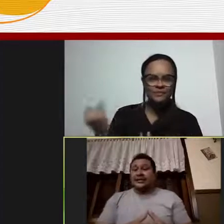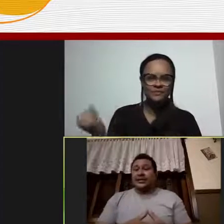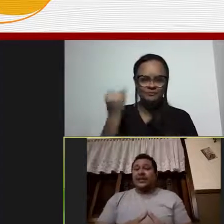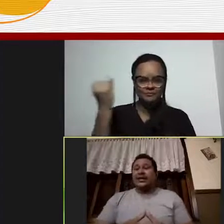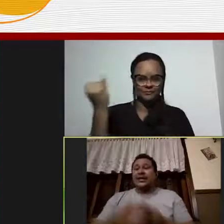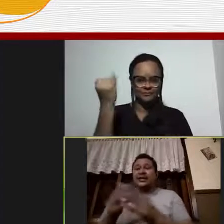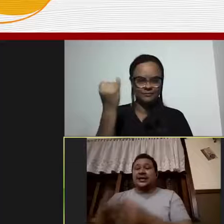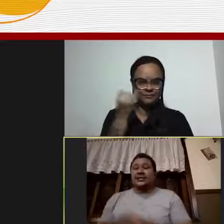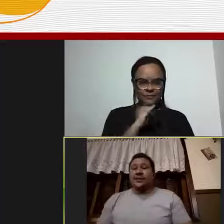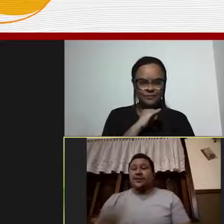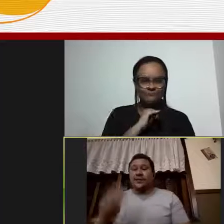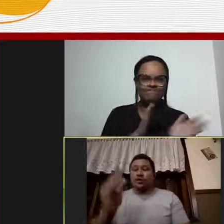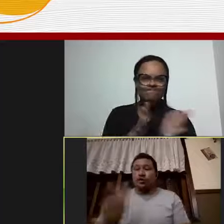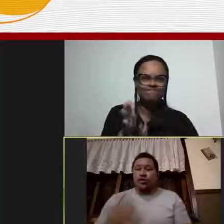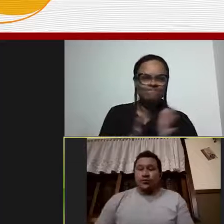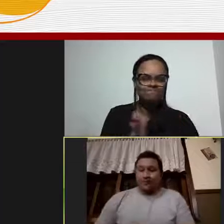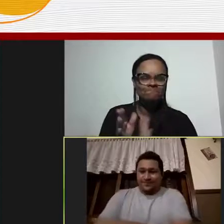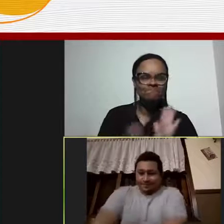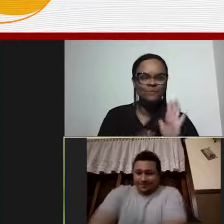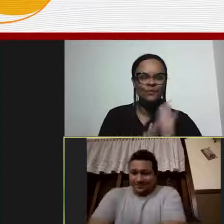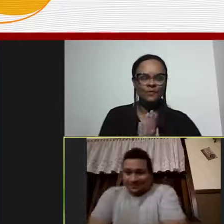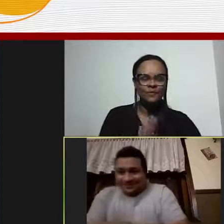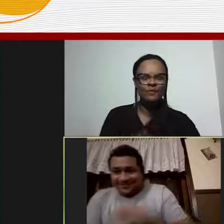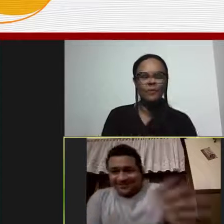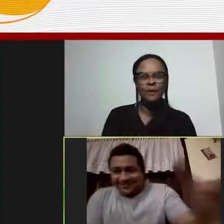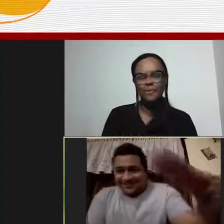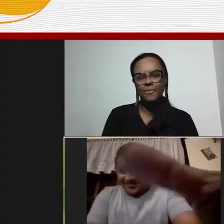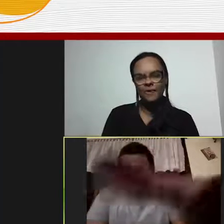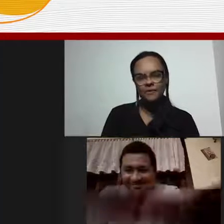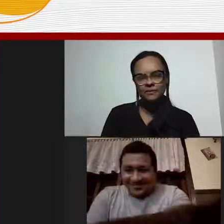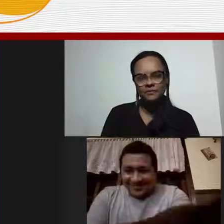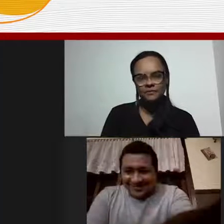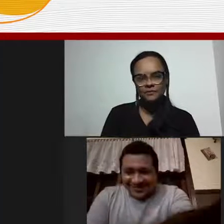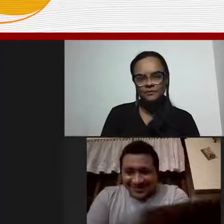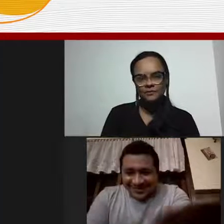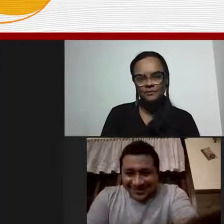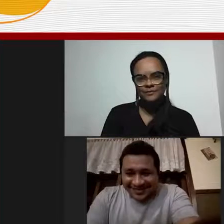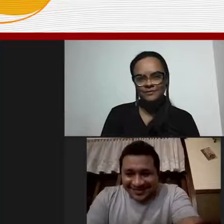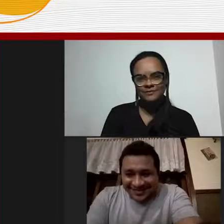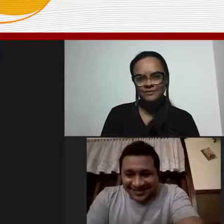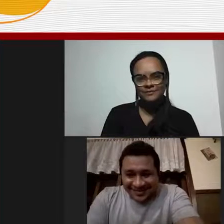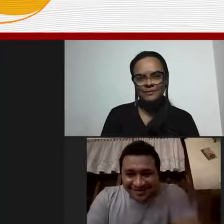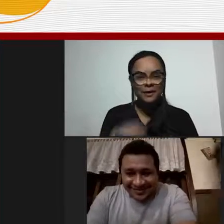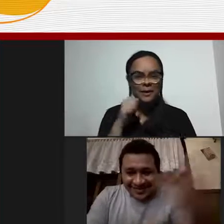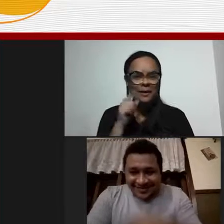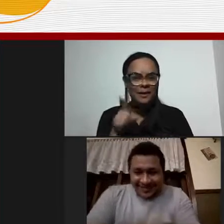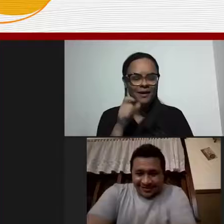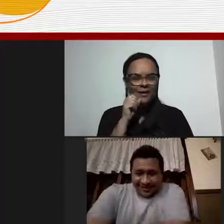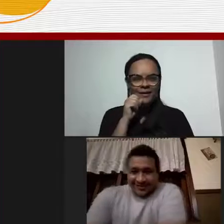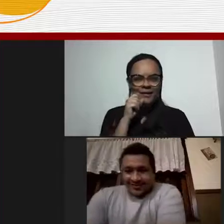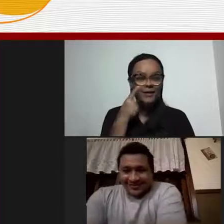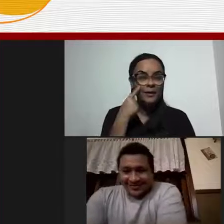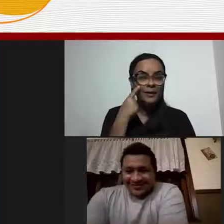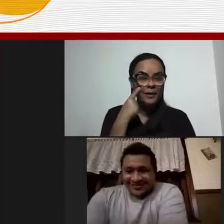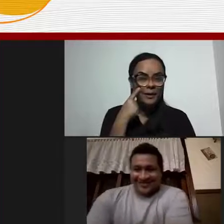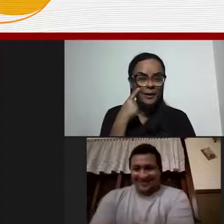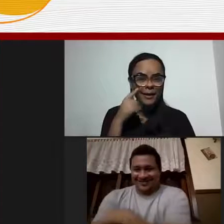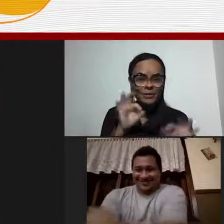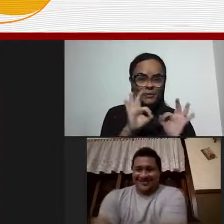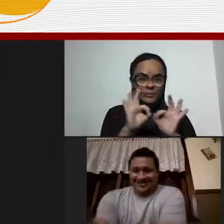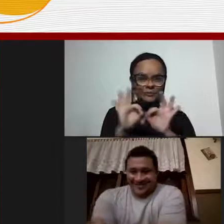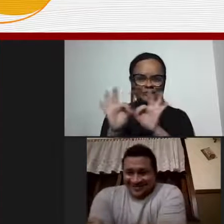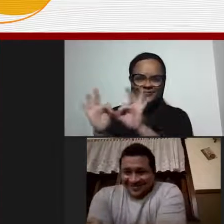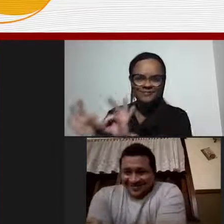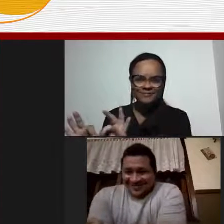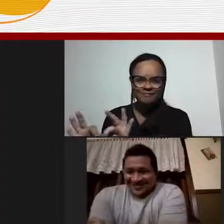da acessibilidade das rampas. Lu? Nossa, Clodoaldo, assim, eu vendo as imagens agora,